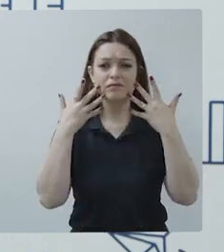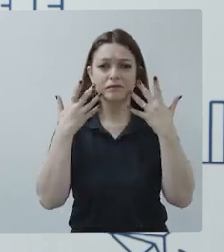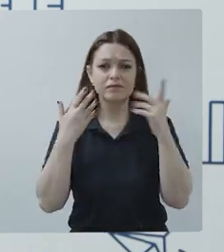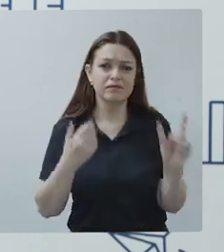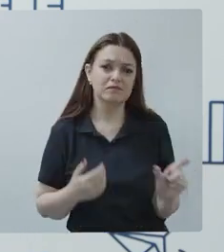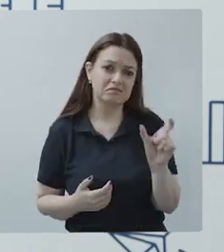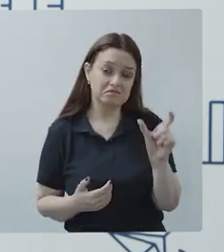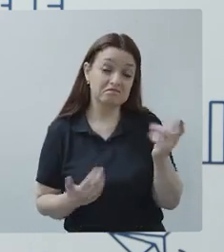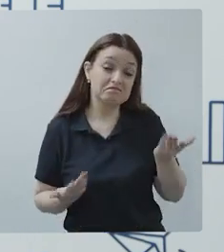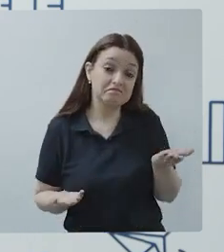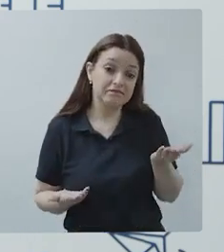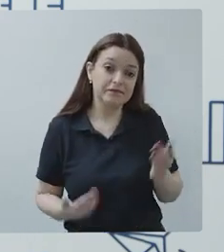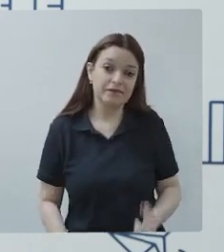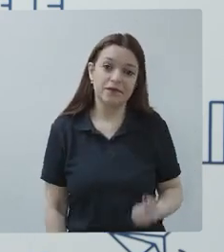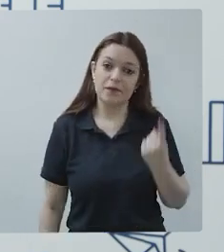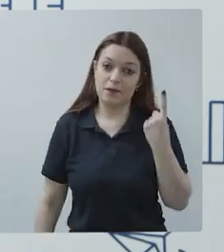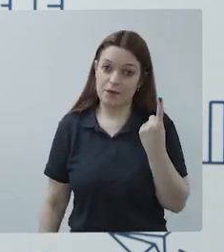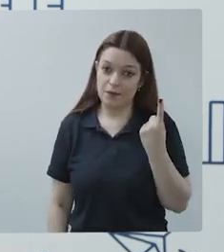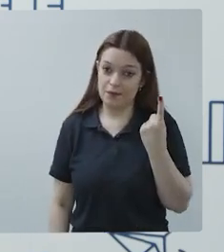contar? Uma,